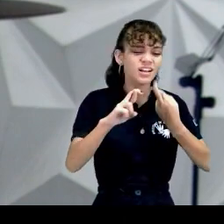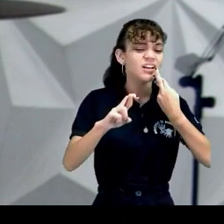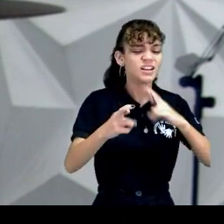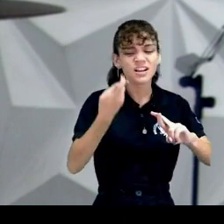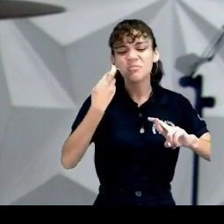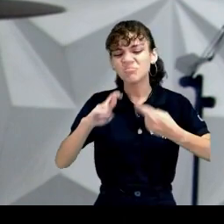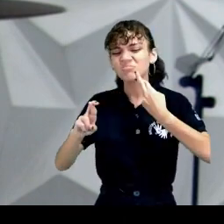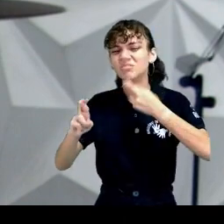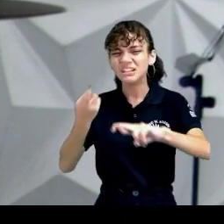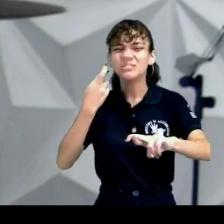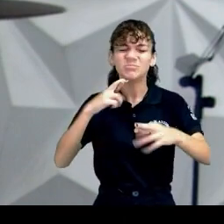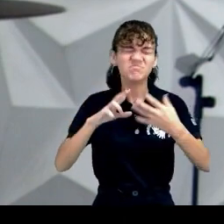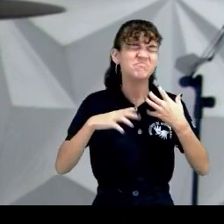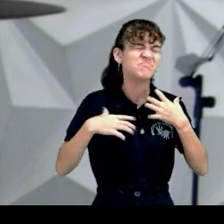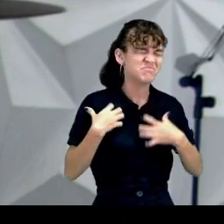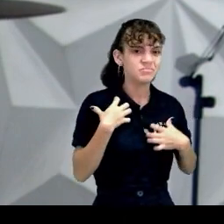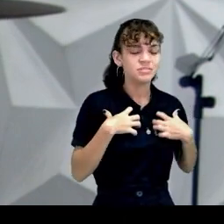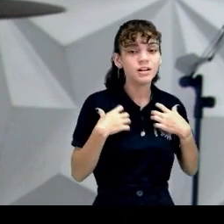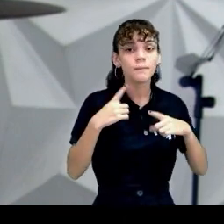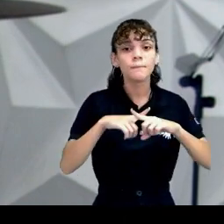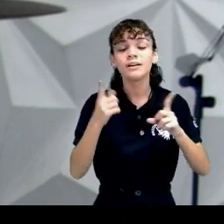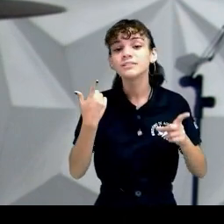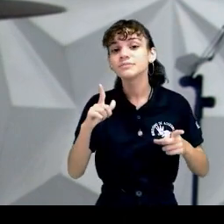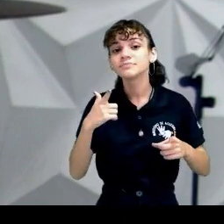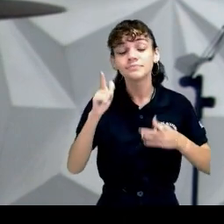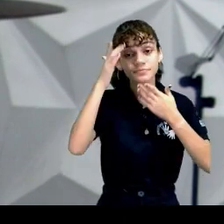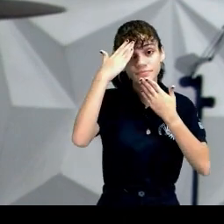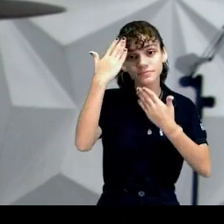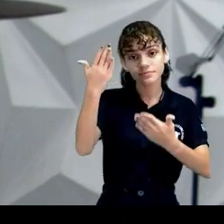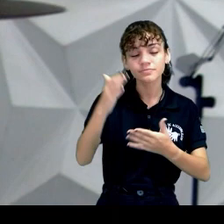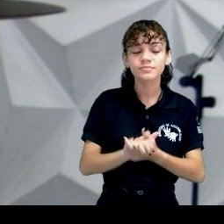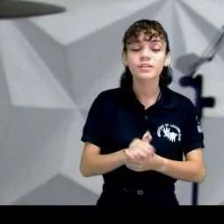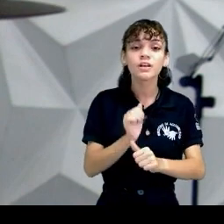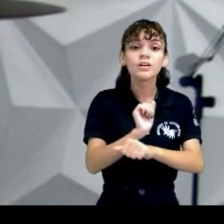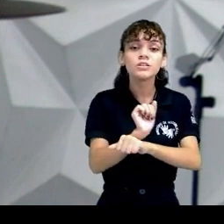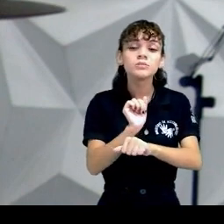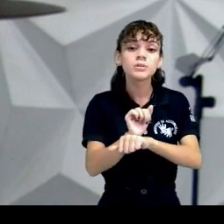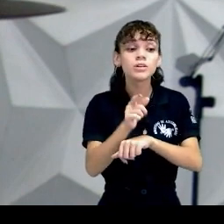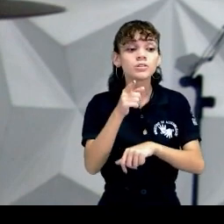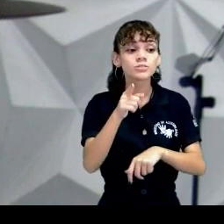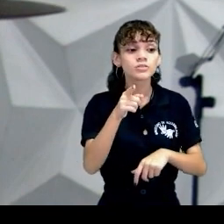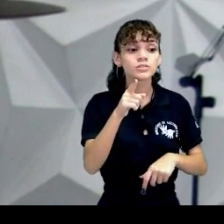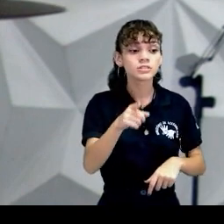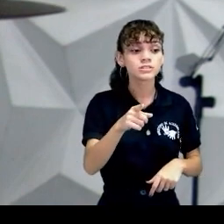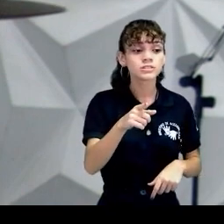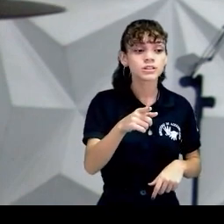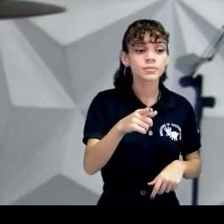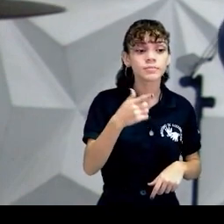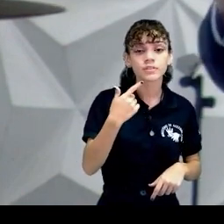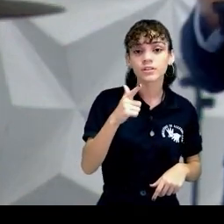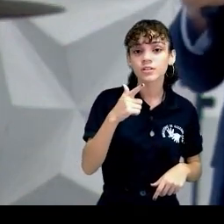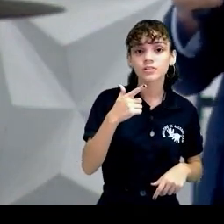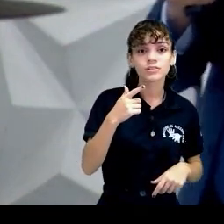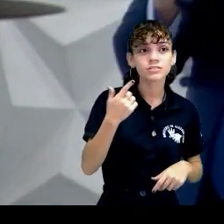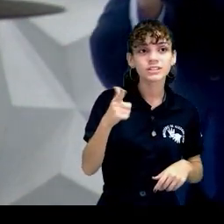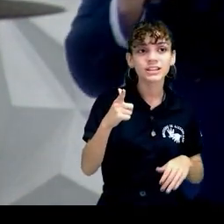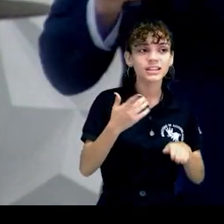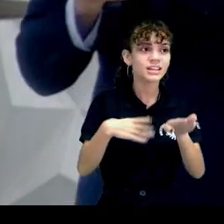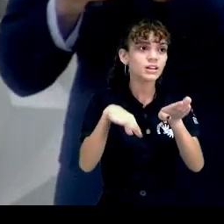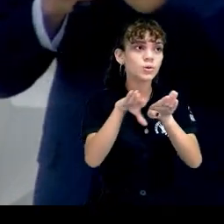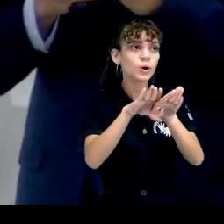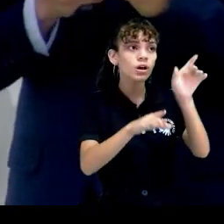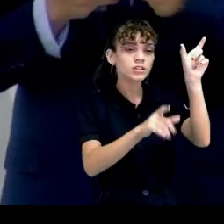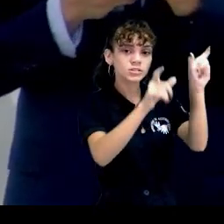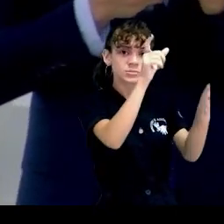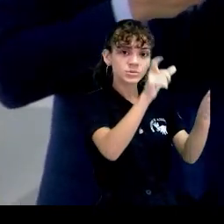como esses 9 que deixam de agradecer, mas que você possa se reconhecer como esse leproso curado, que tem